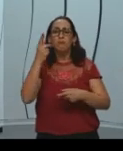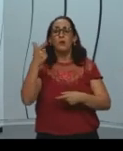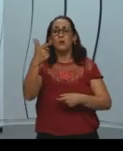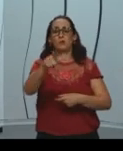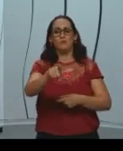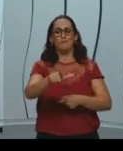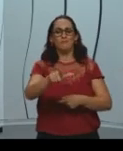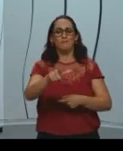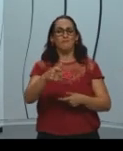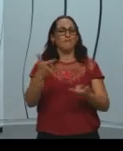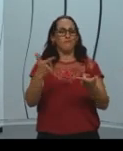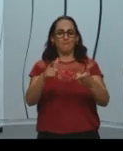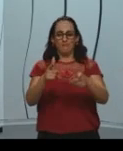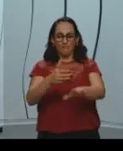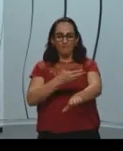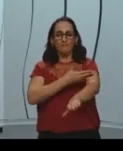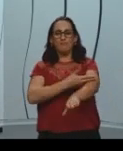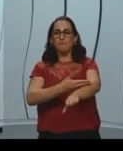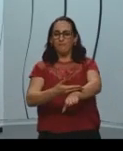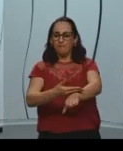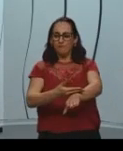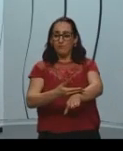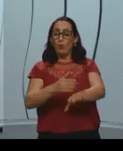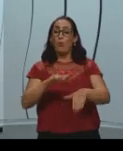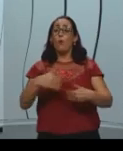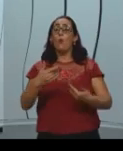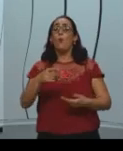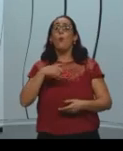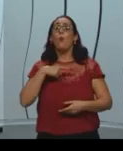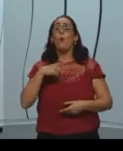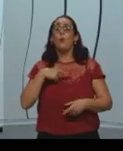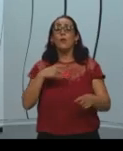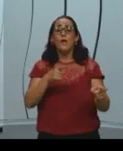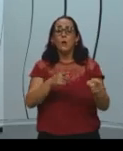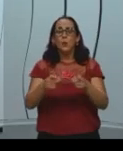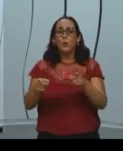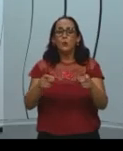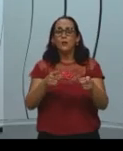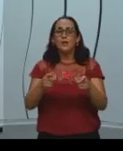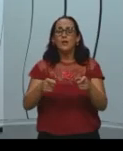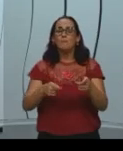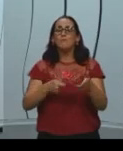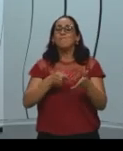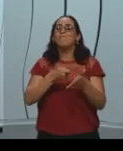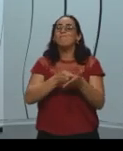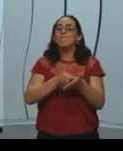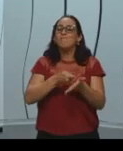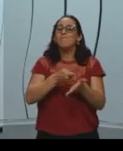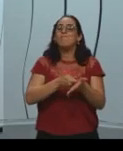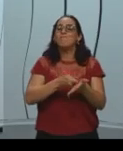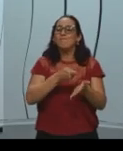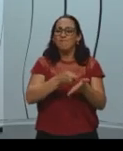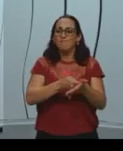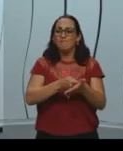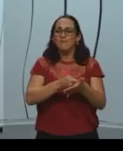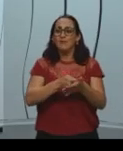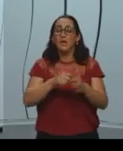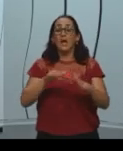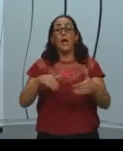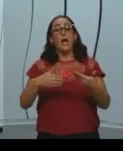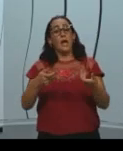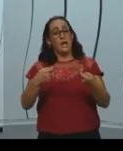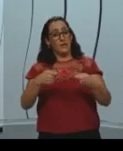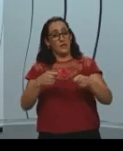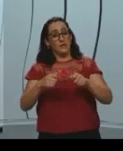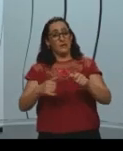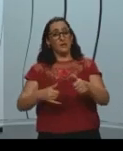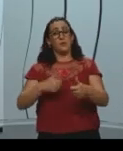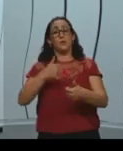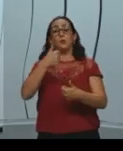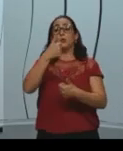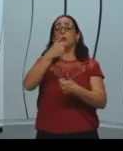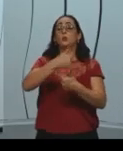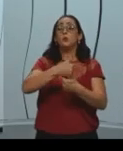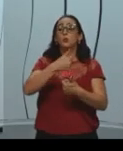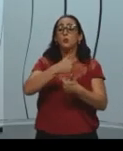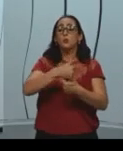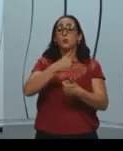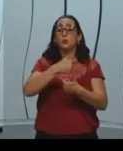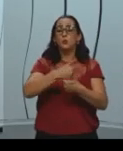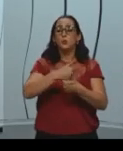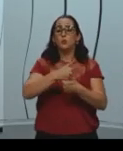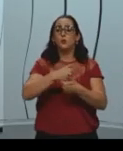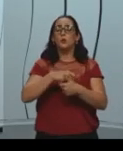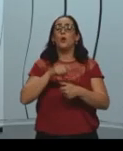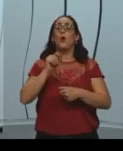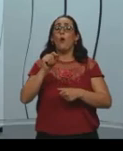momentos de resistência. Tudo isso faz com que seja necessária a substituição da mão de obra, né, do indígena, que aqui a gente chama